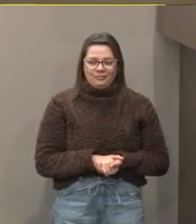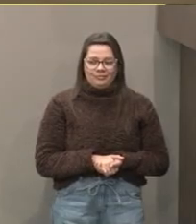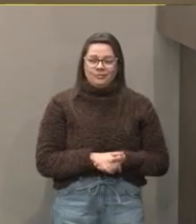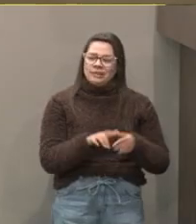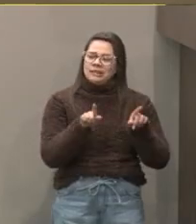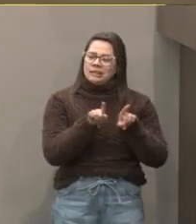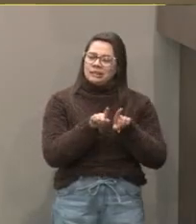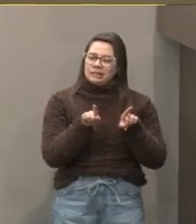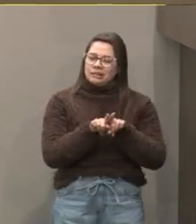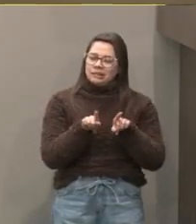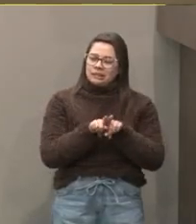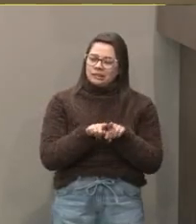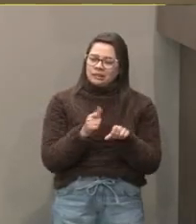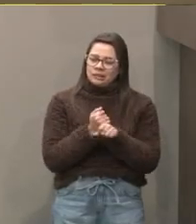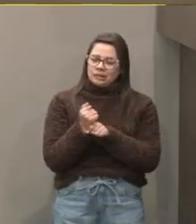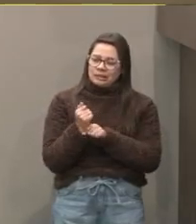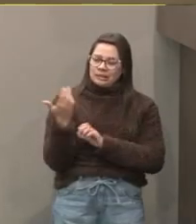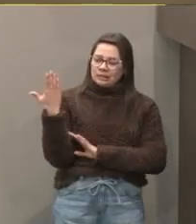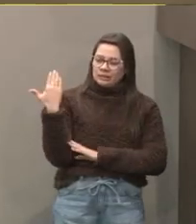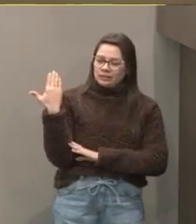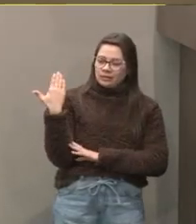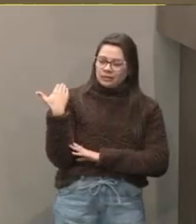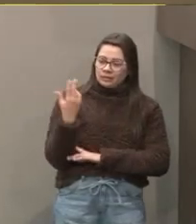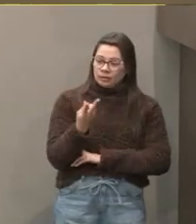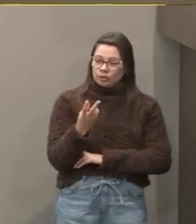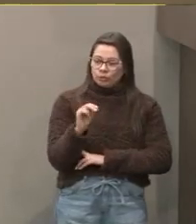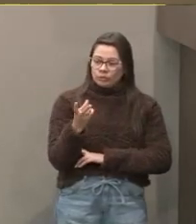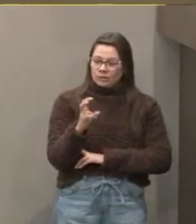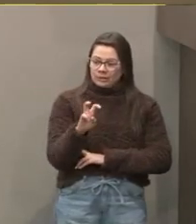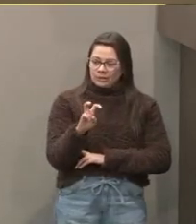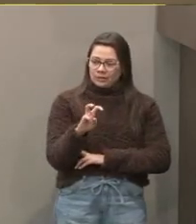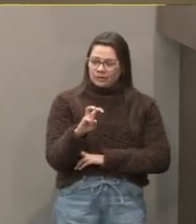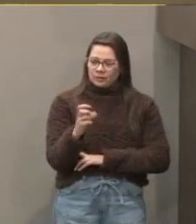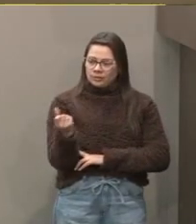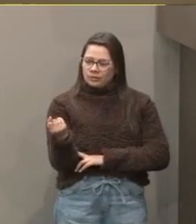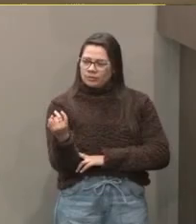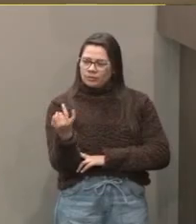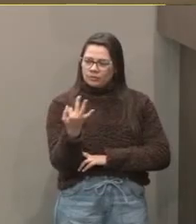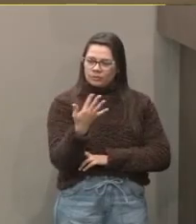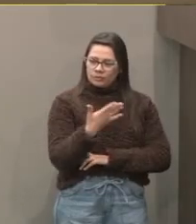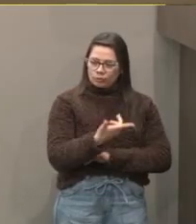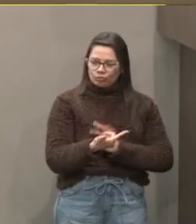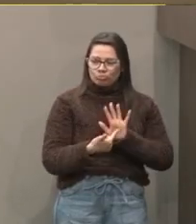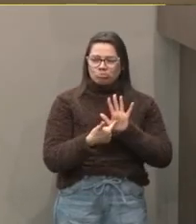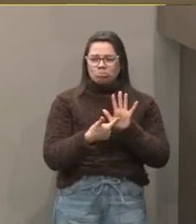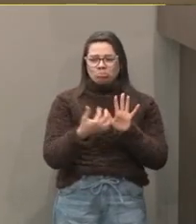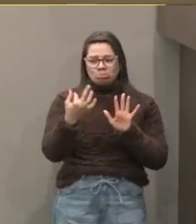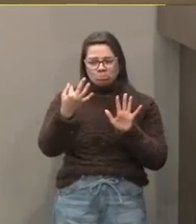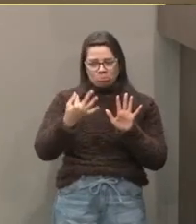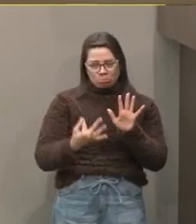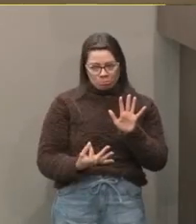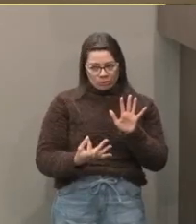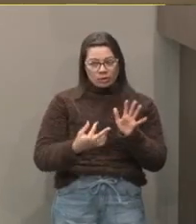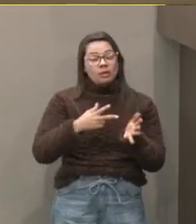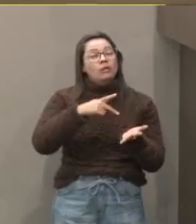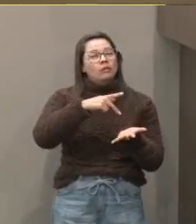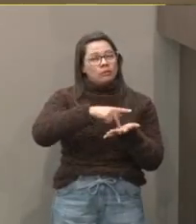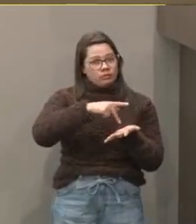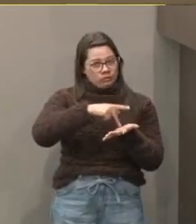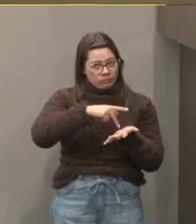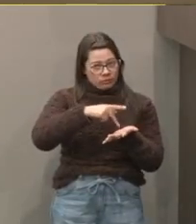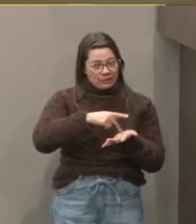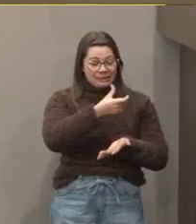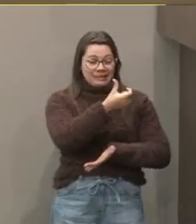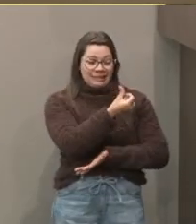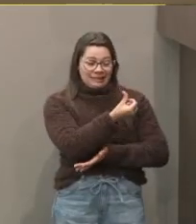Além disso, em 2025, os nossos números são bem extravagantes, mas verdadeiros.